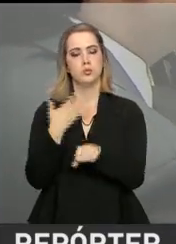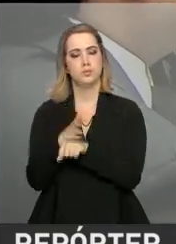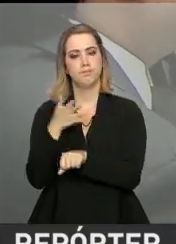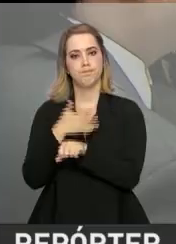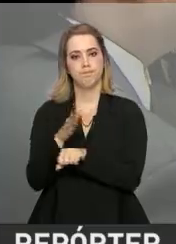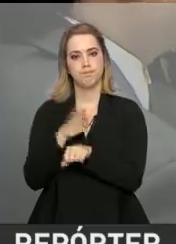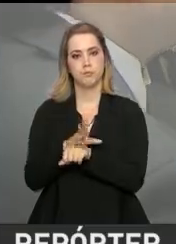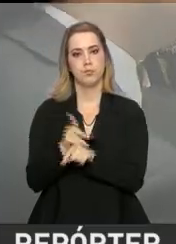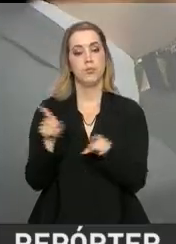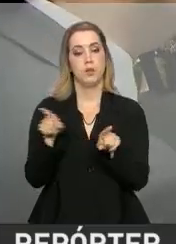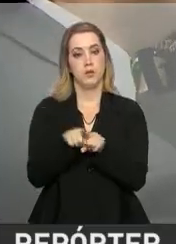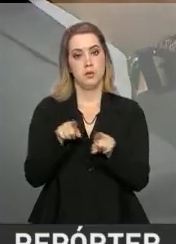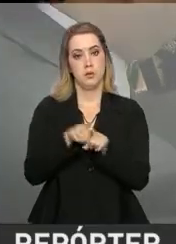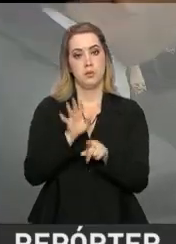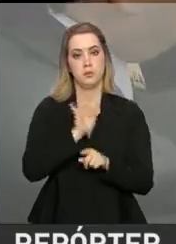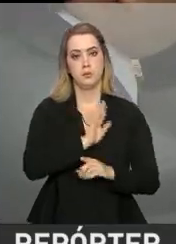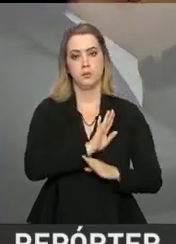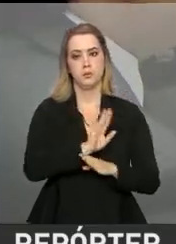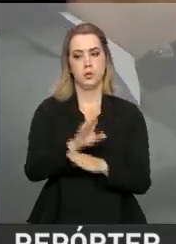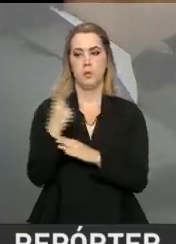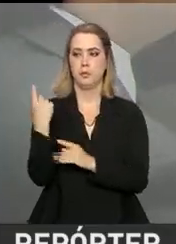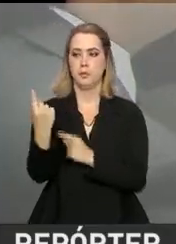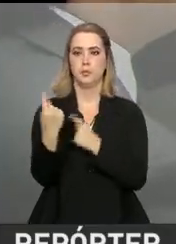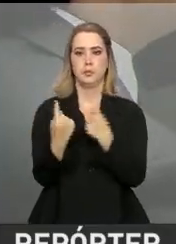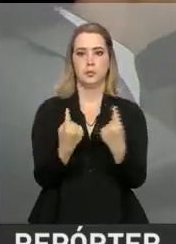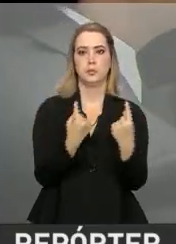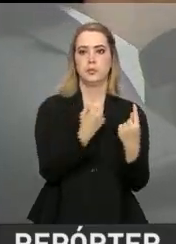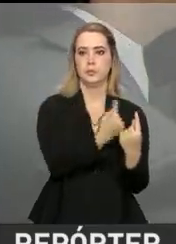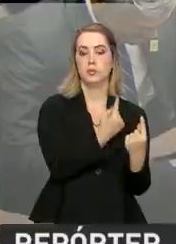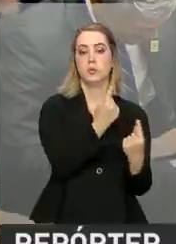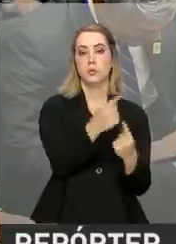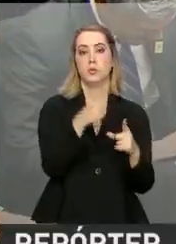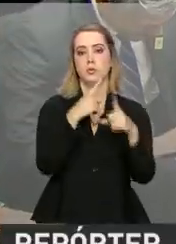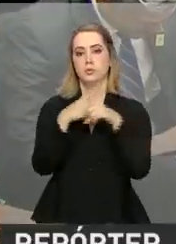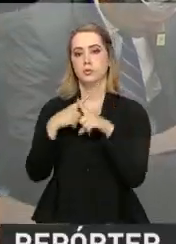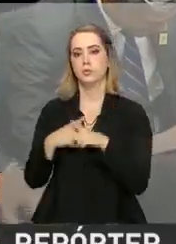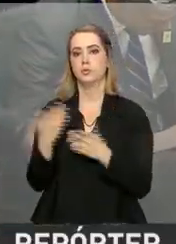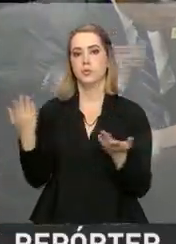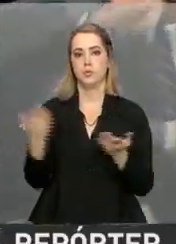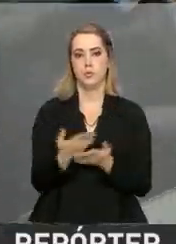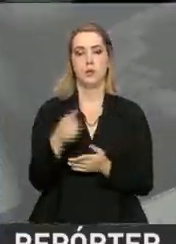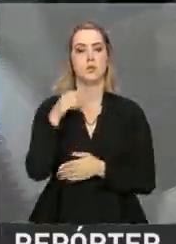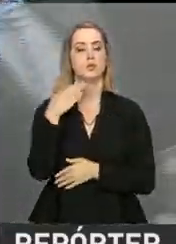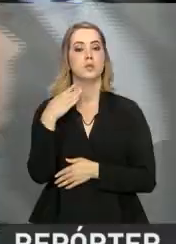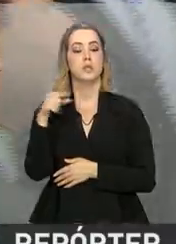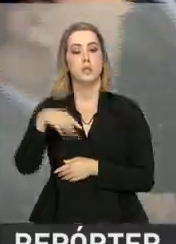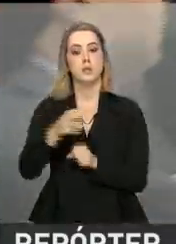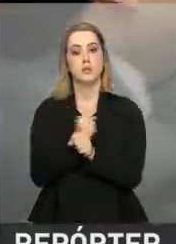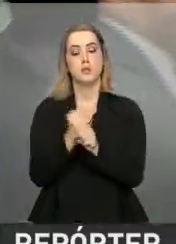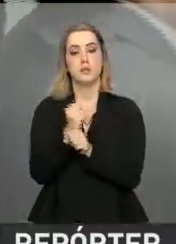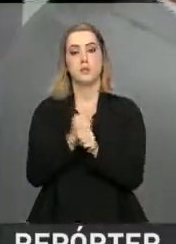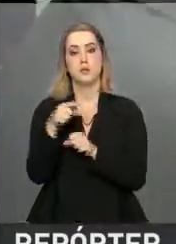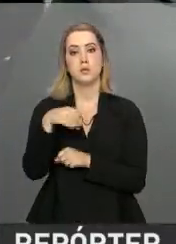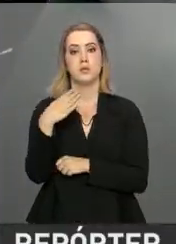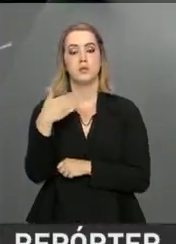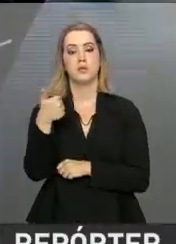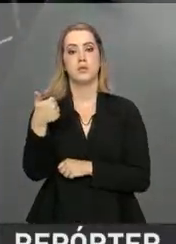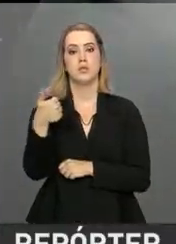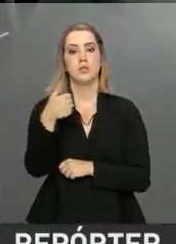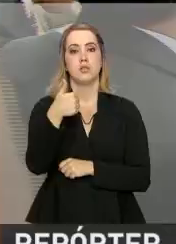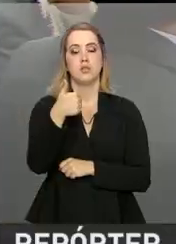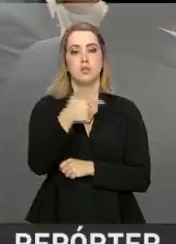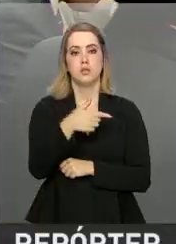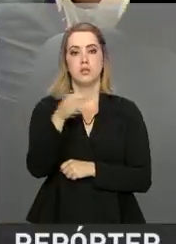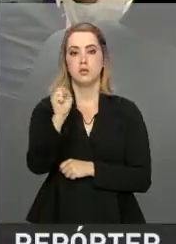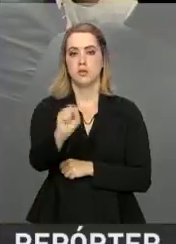além de patrocínio individual por jogo esse ano a caixa econômica federal já investiu mais de 128 milhões